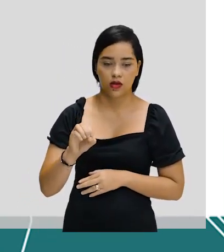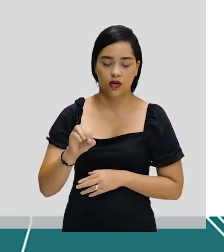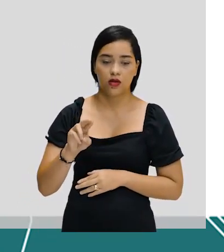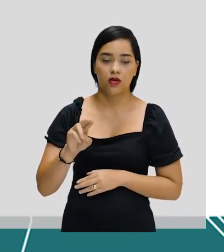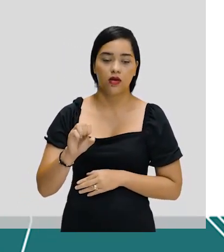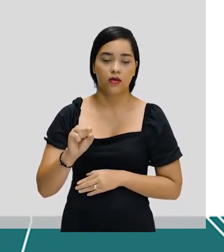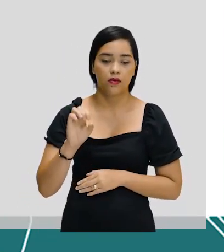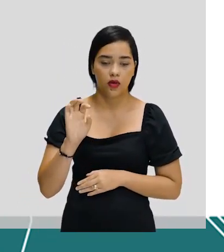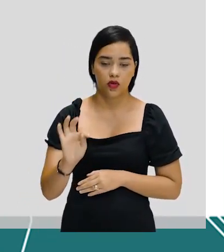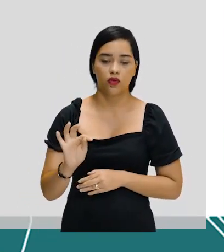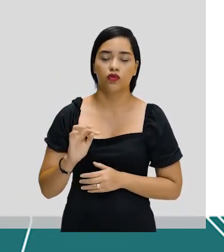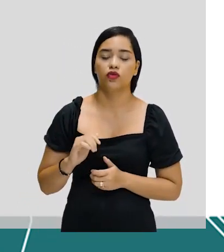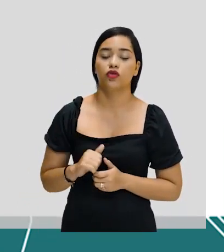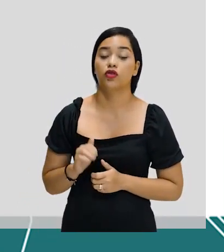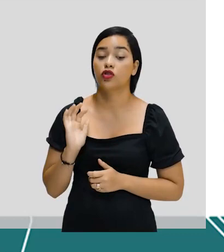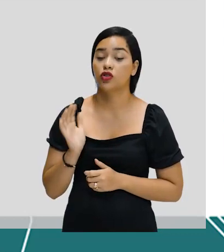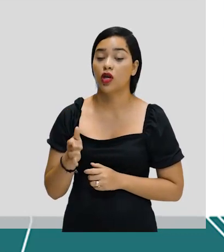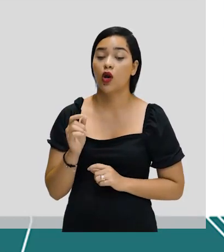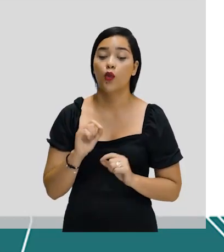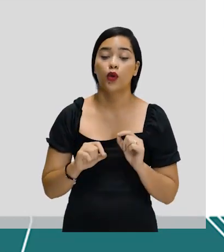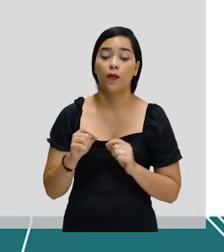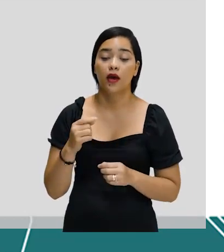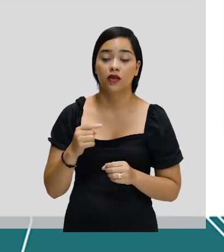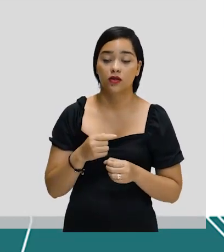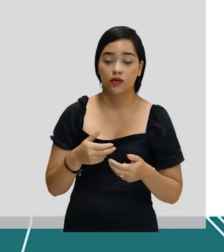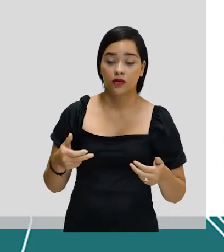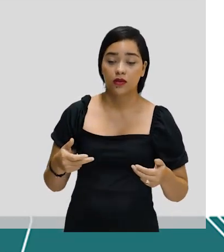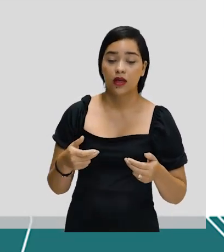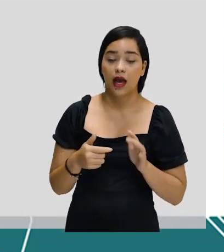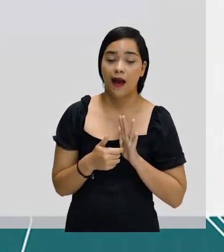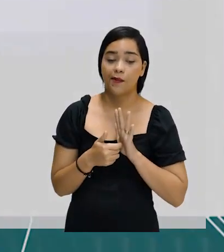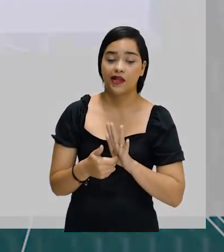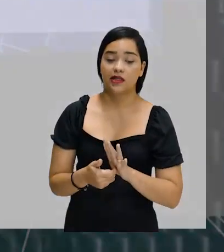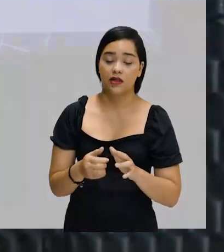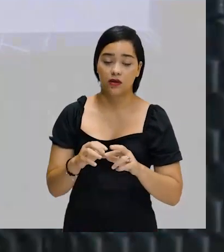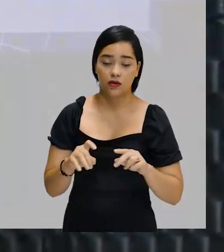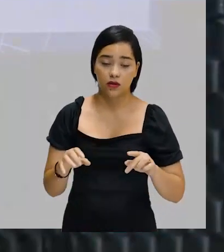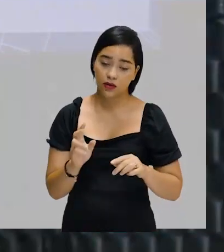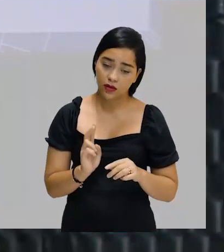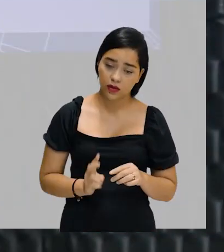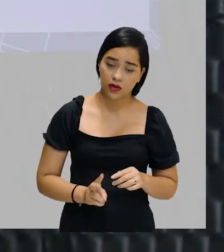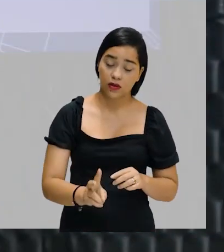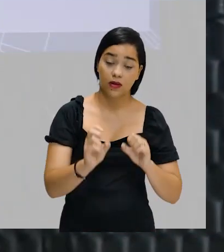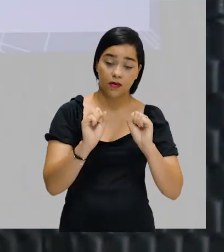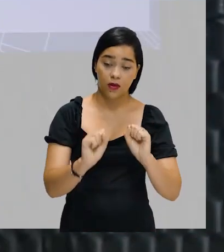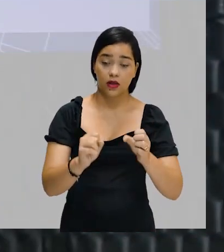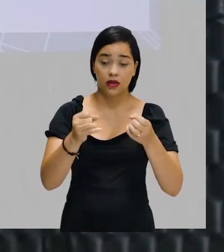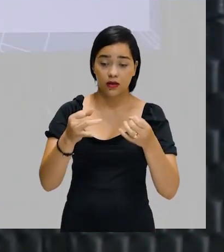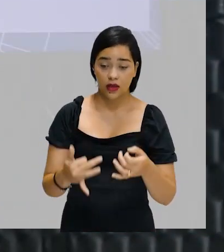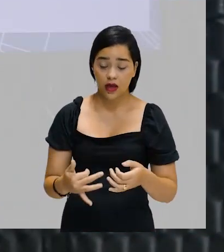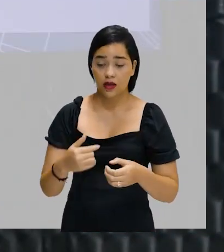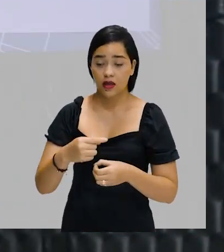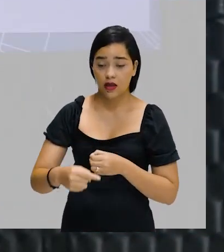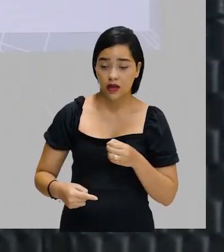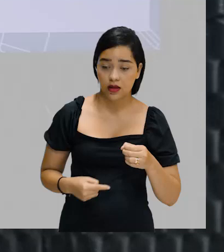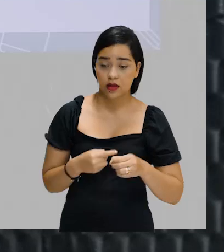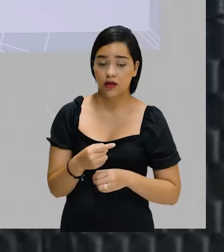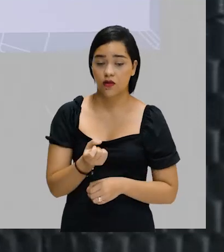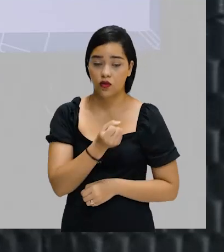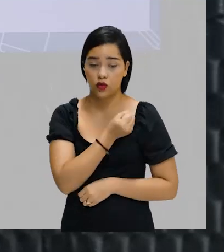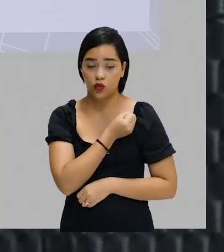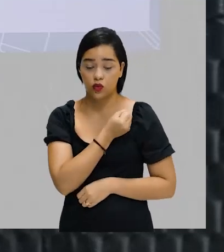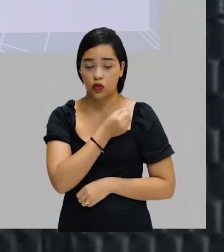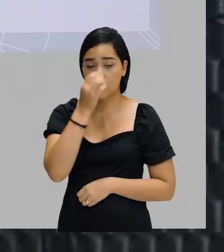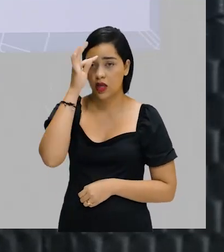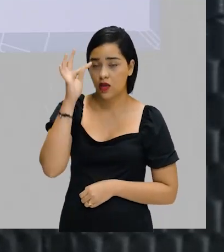definidas, né? Proust havia determinado que uma substância sempre apresenta composição constante, o que pode